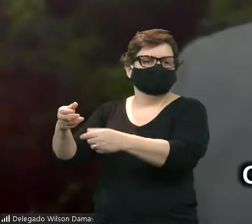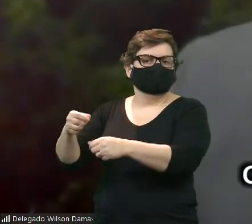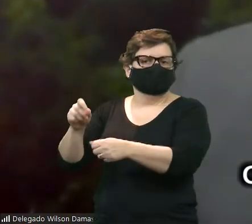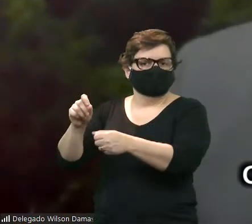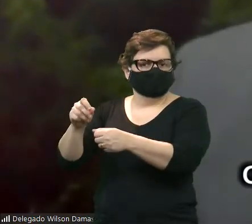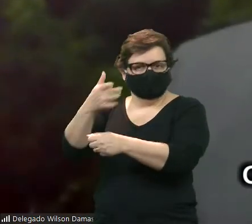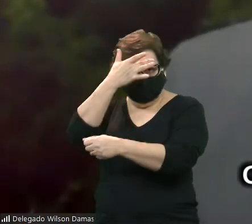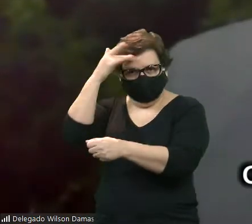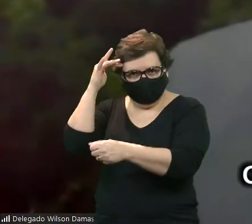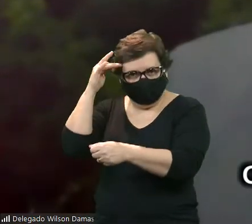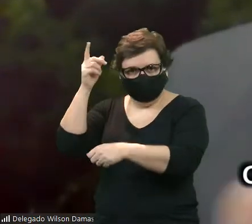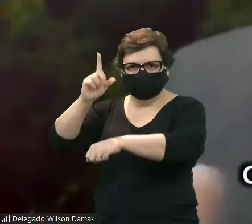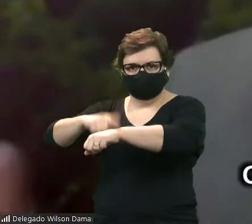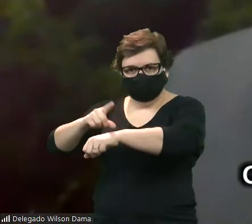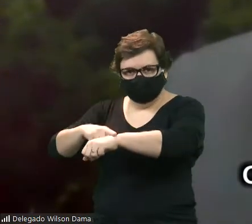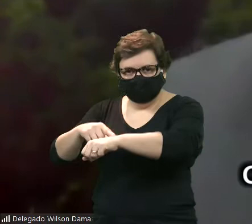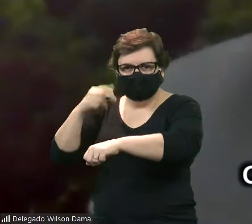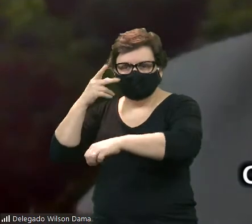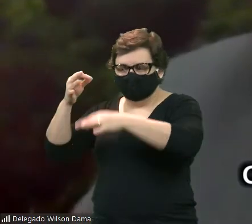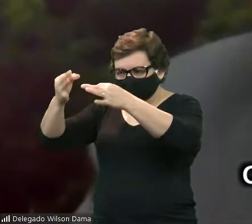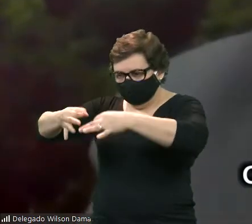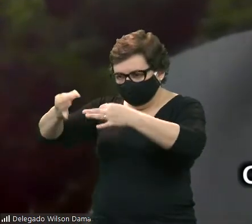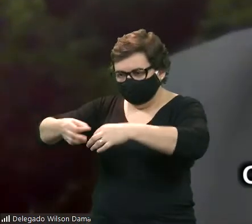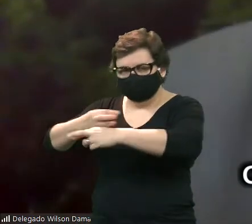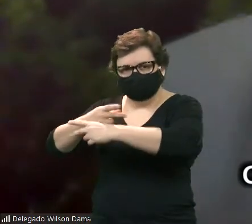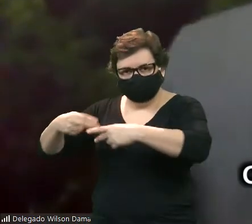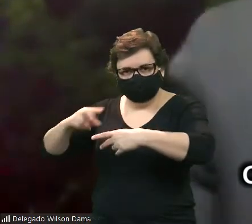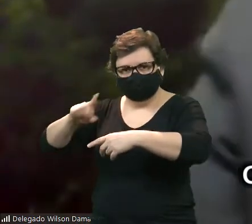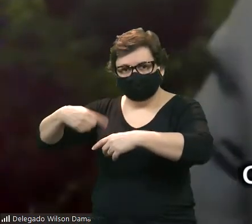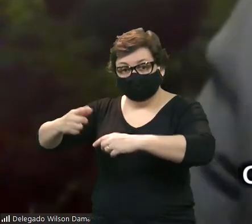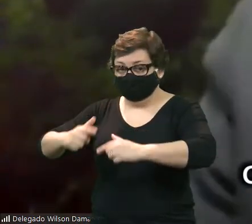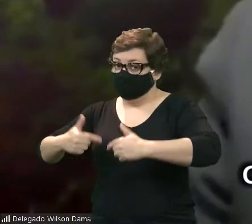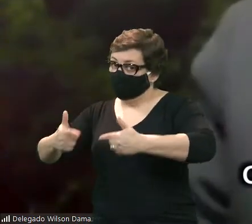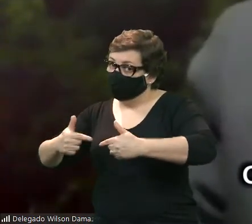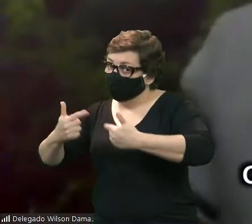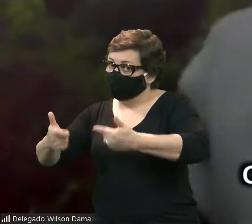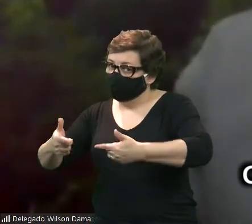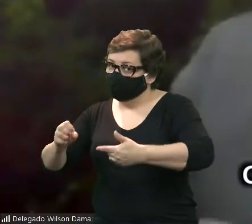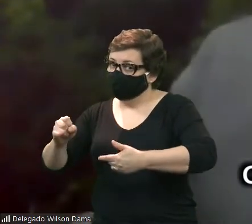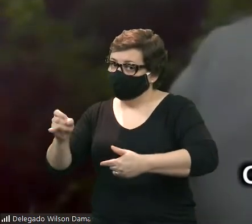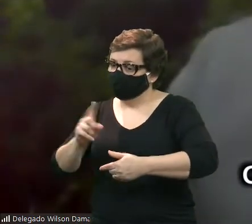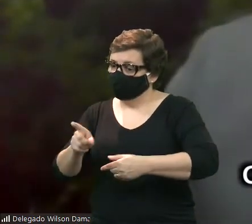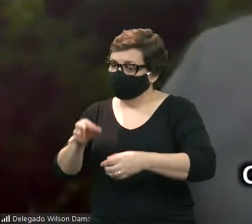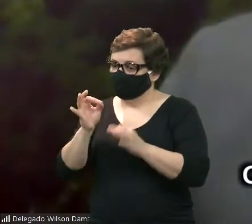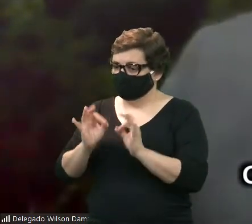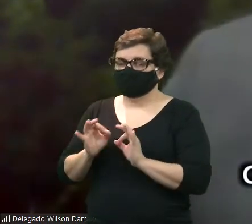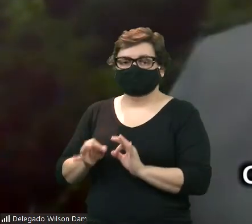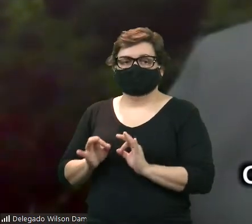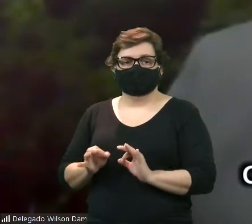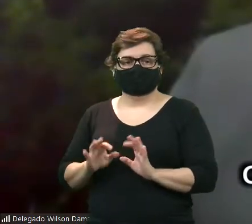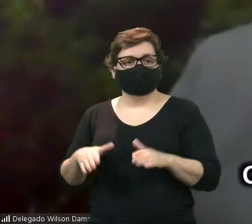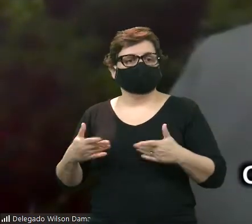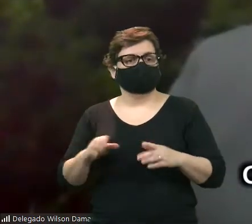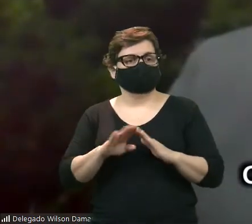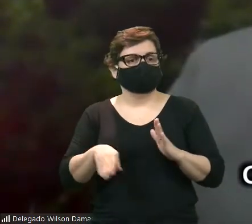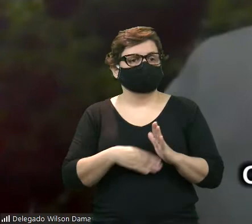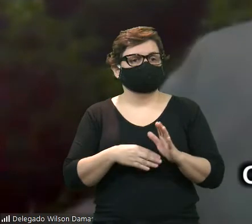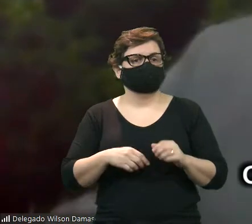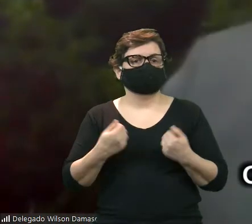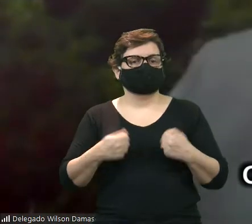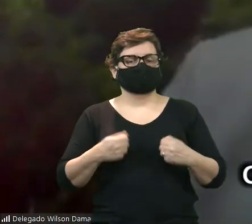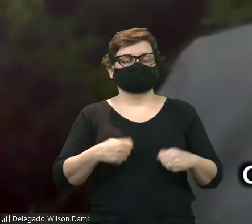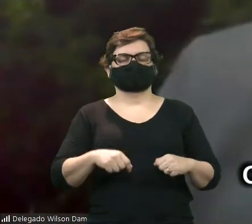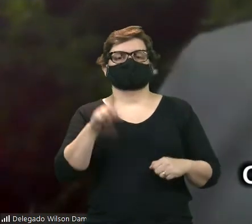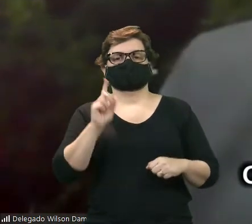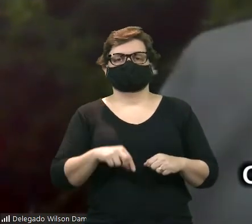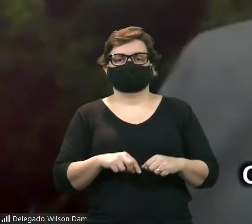regularizar, vai dar depois um prazo para ela se defender se ela não regularizar. Então, isso tudo tem que ser coordenado por quem